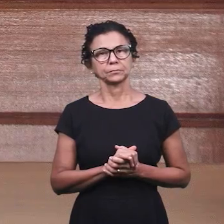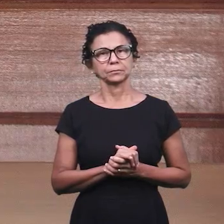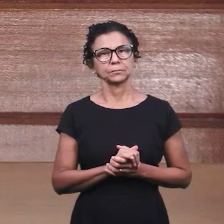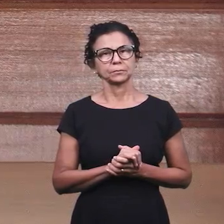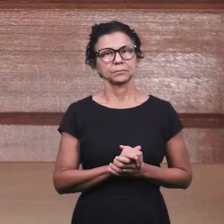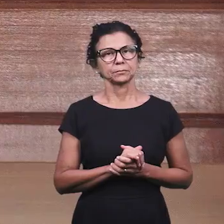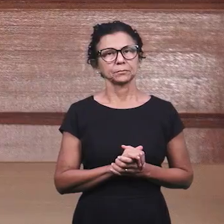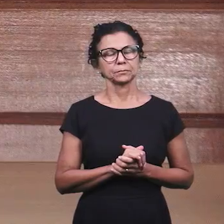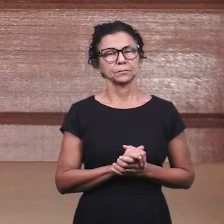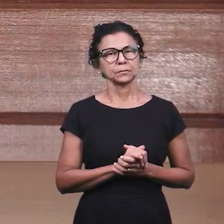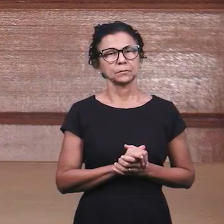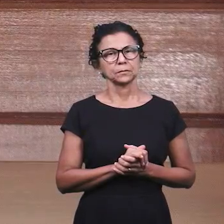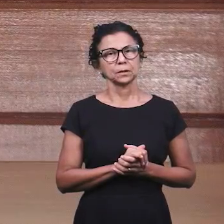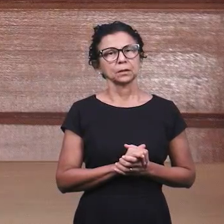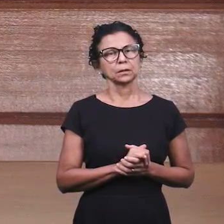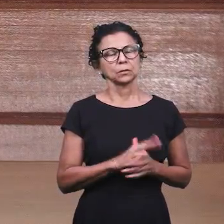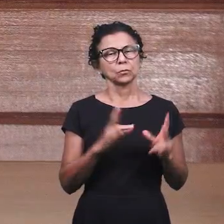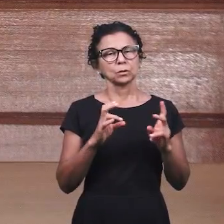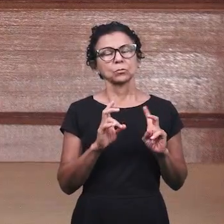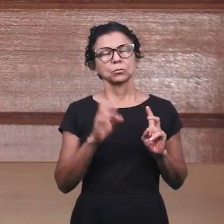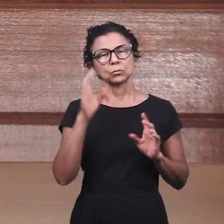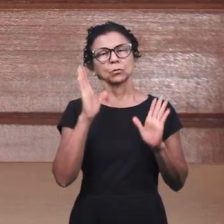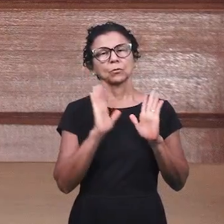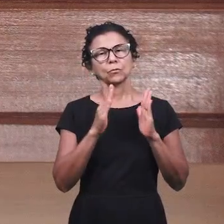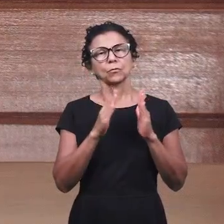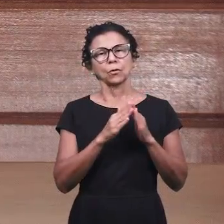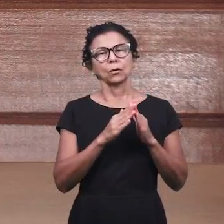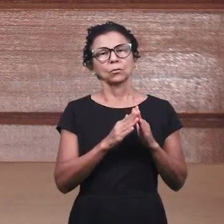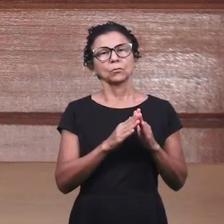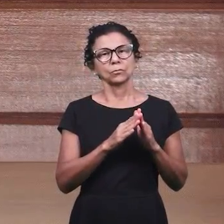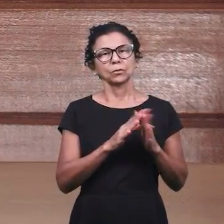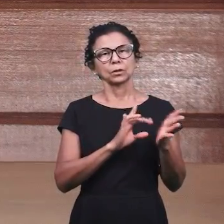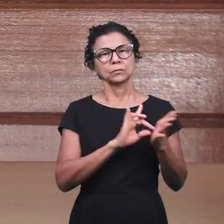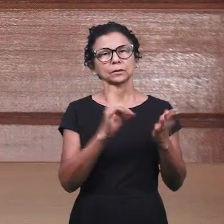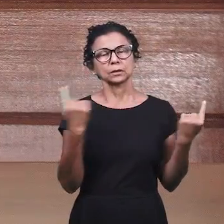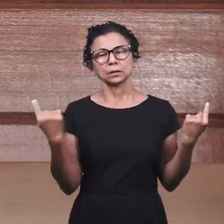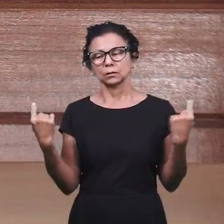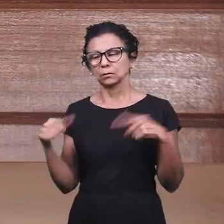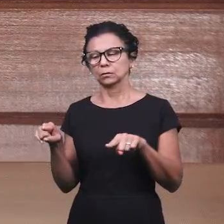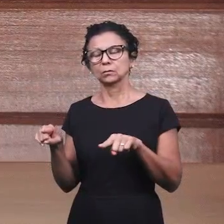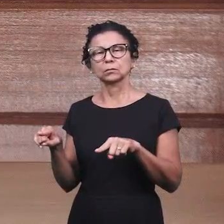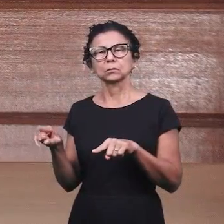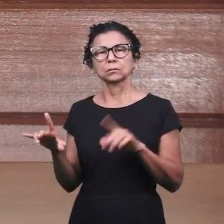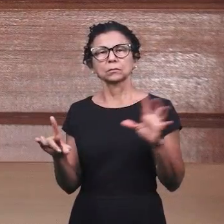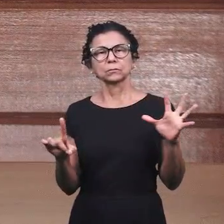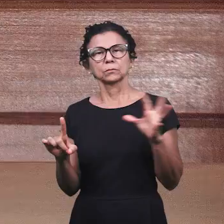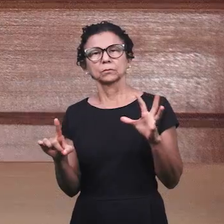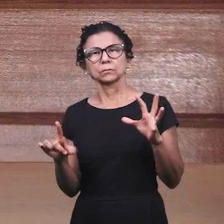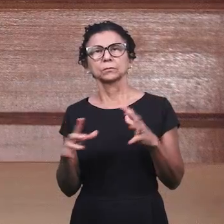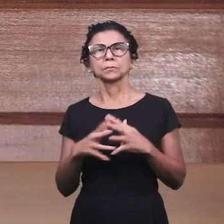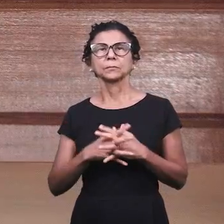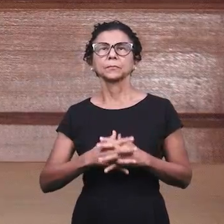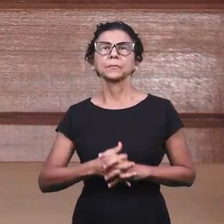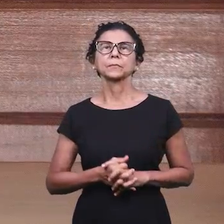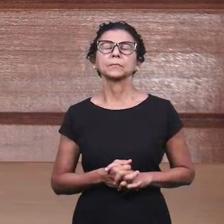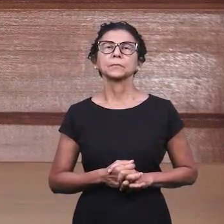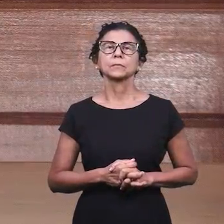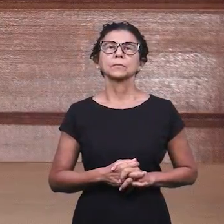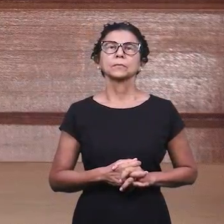Pai, né? Essa rebelião tem trazido dificuldades na vida do homem neste momento. É bom até ler o texto, Silvio, o texto